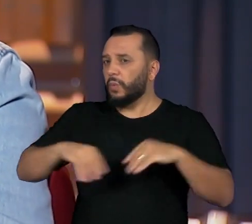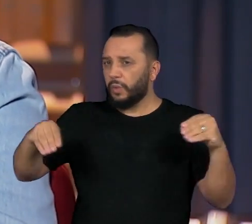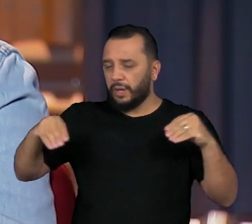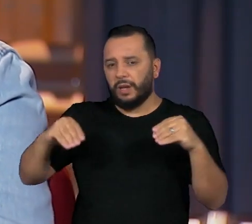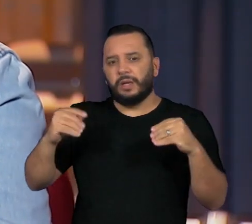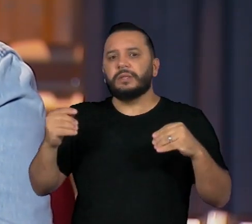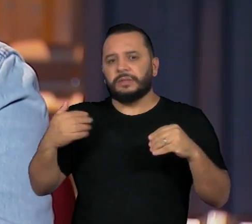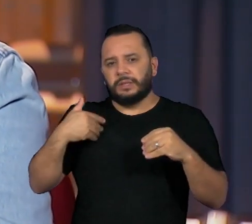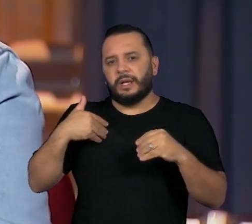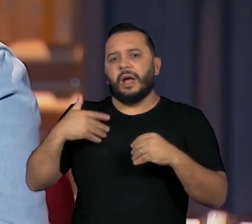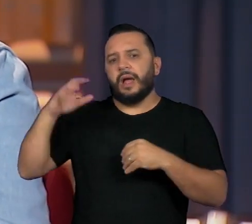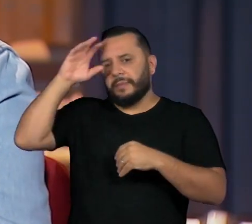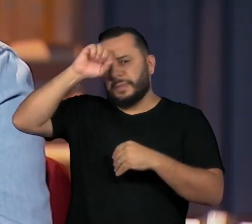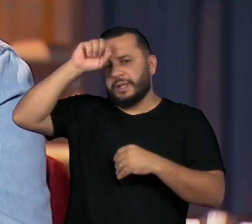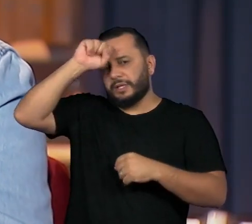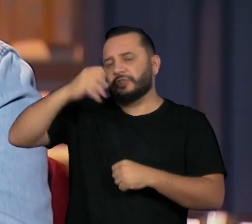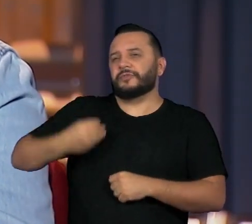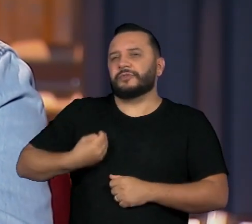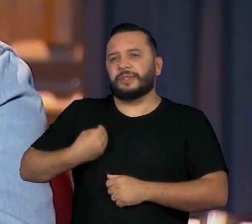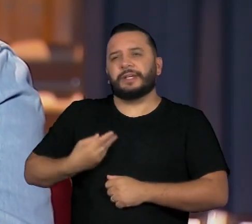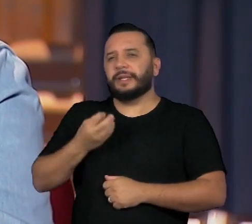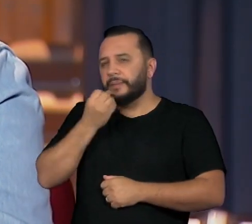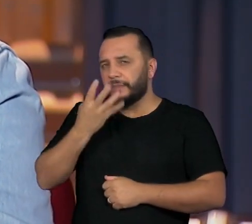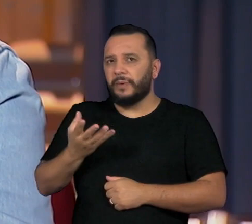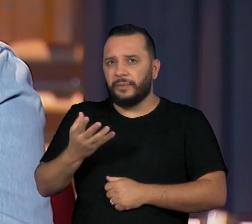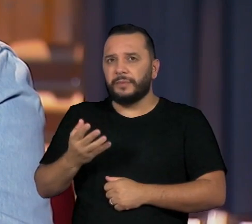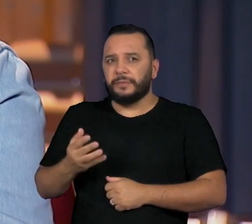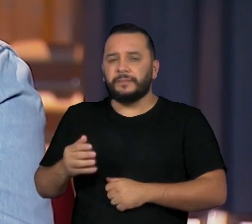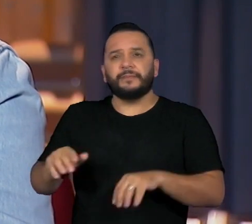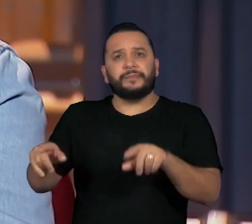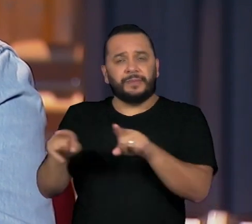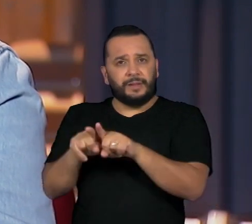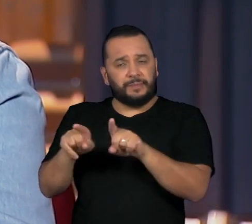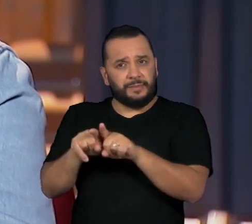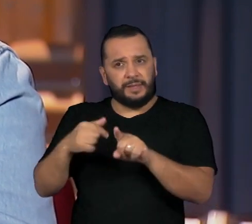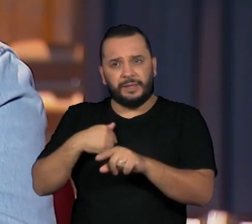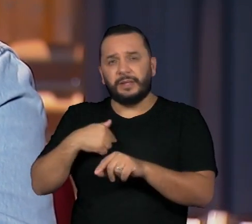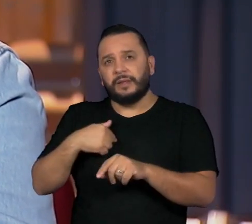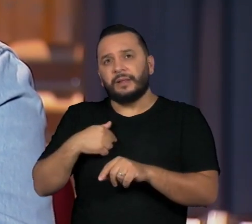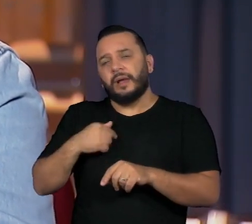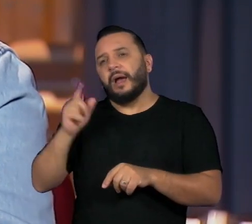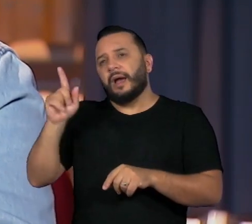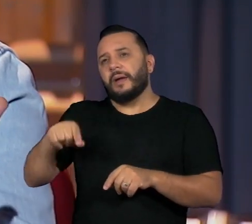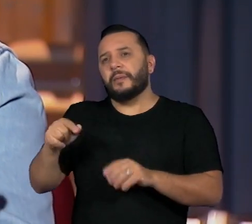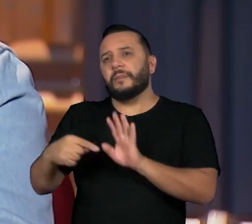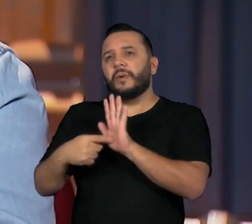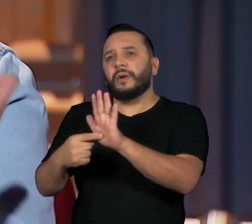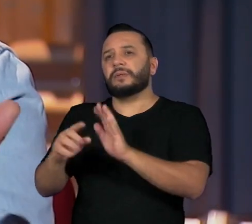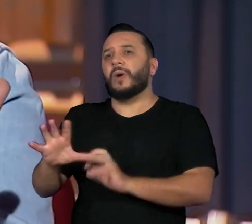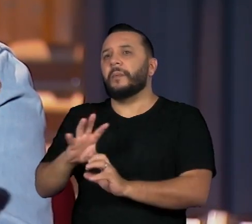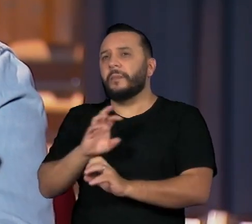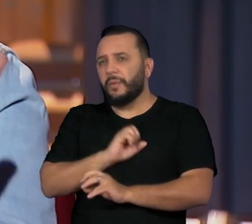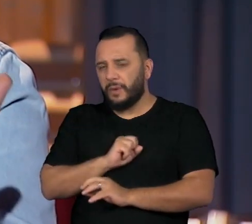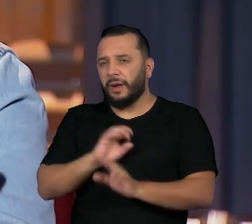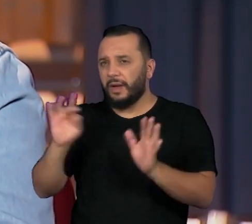descobrir que a vida vale a pena. E no caso do MDMA em particular, é de fato um reconhecimento de que o amor é real, de que o amor é concreto, ele existe. Às